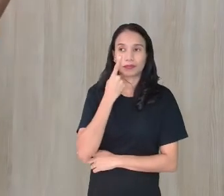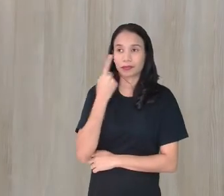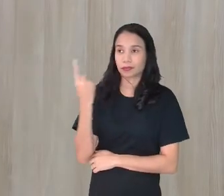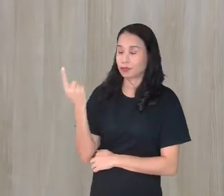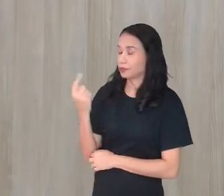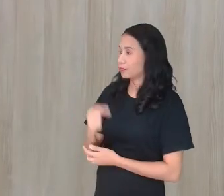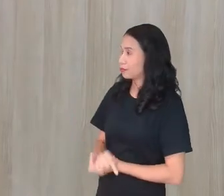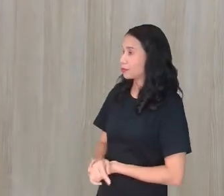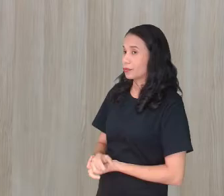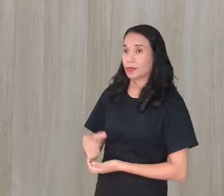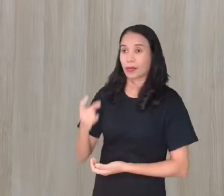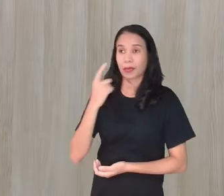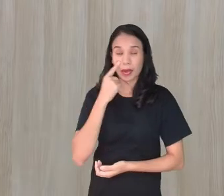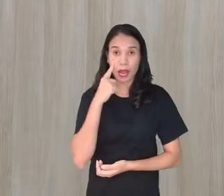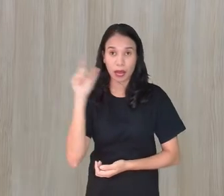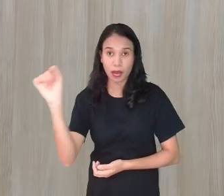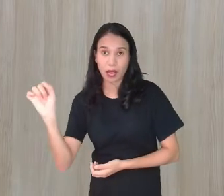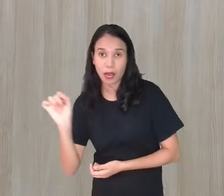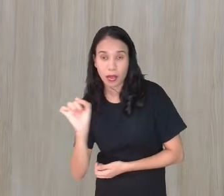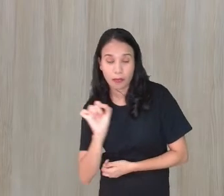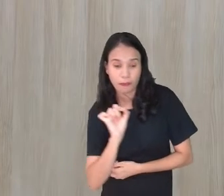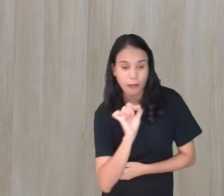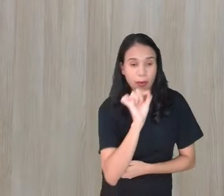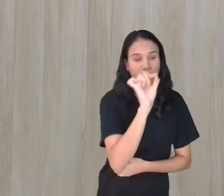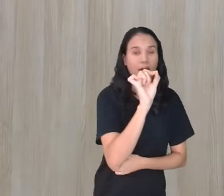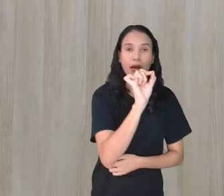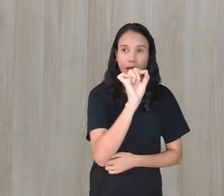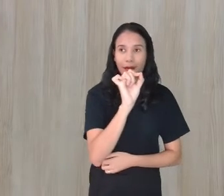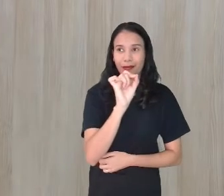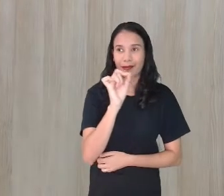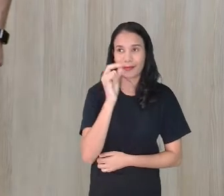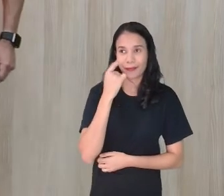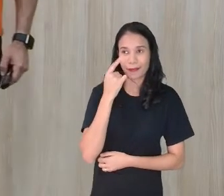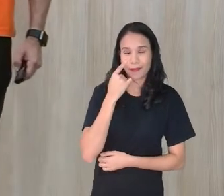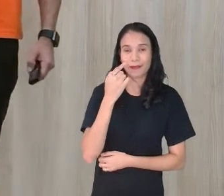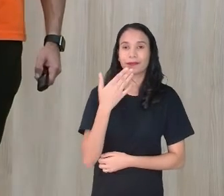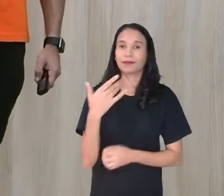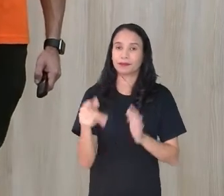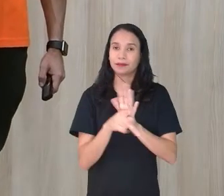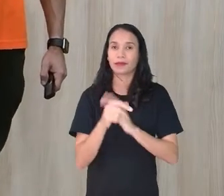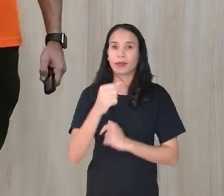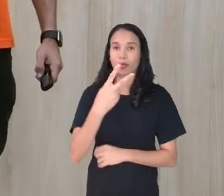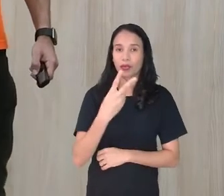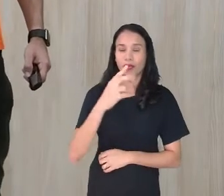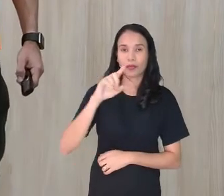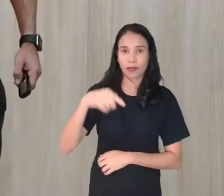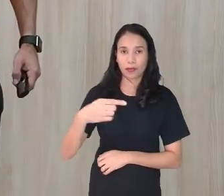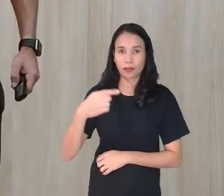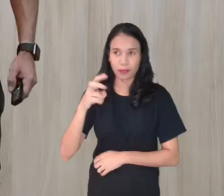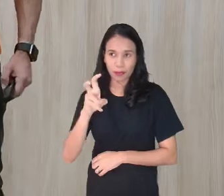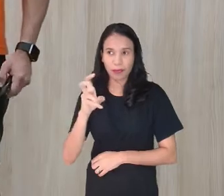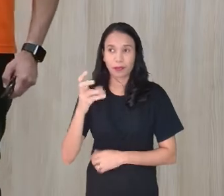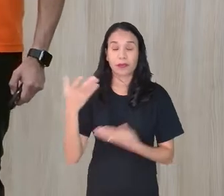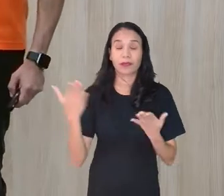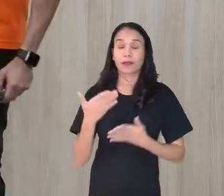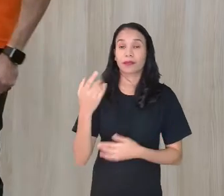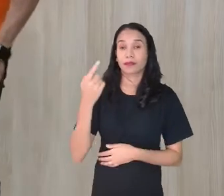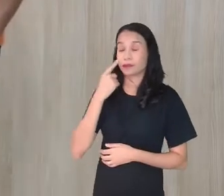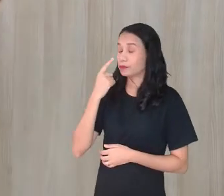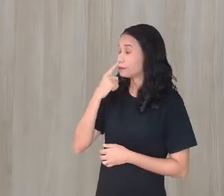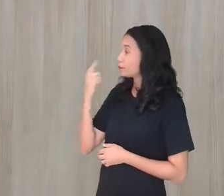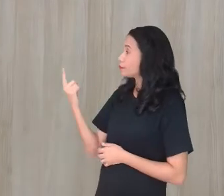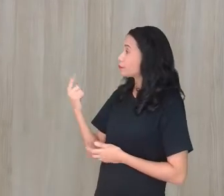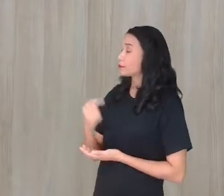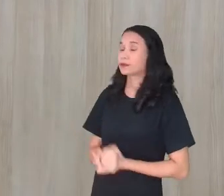vírgula tem que sair daqui e vir para cá, para ficar entre o 2 e o 5. Então, eu tenho aí